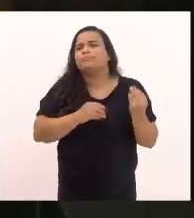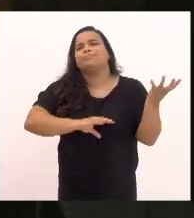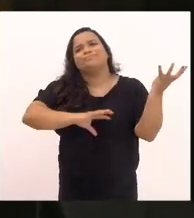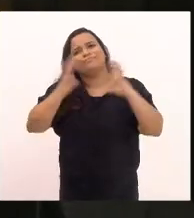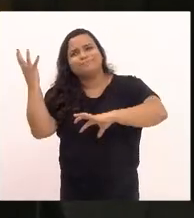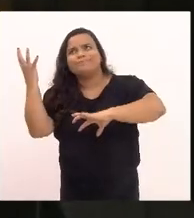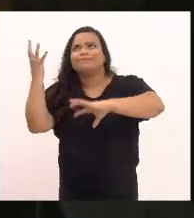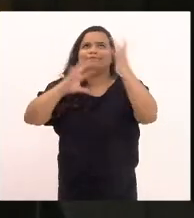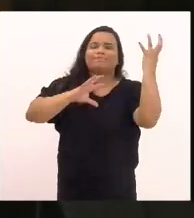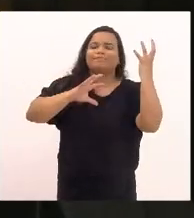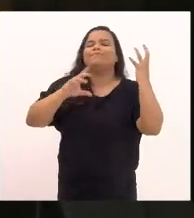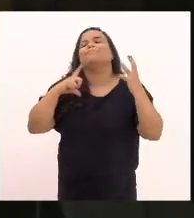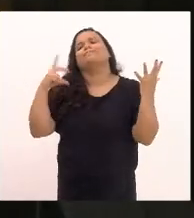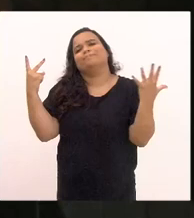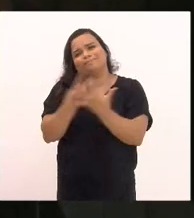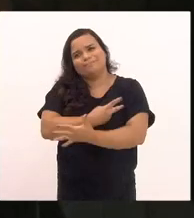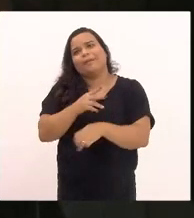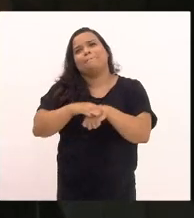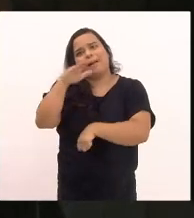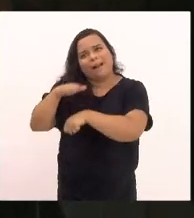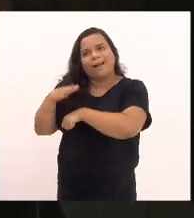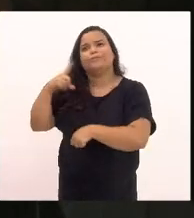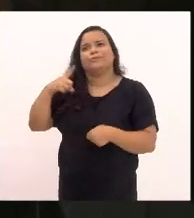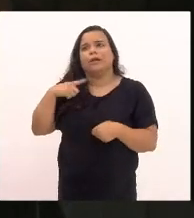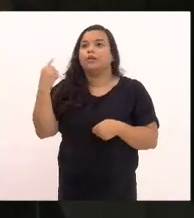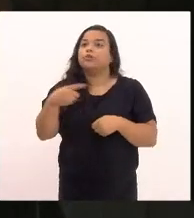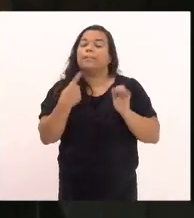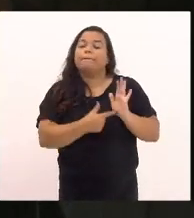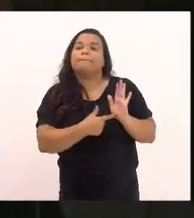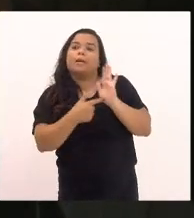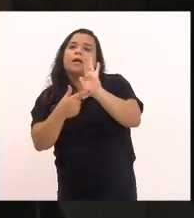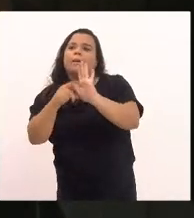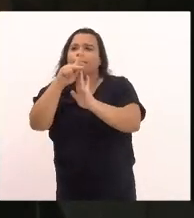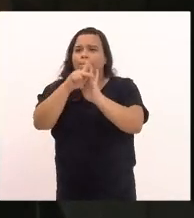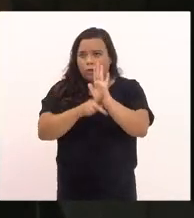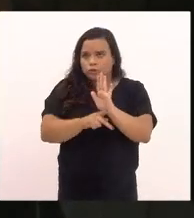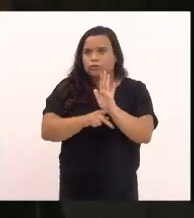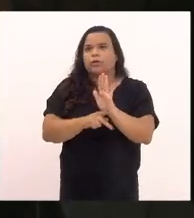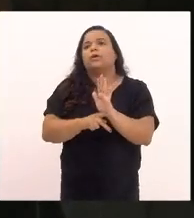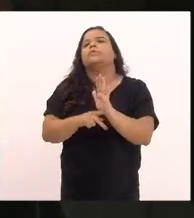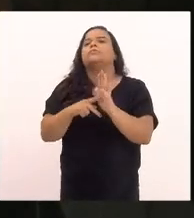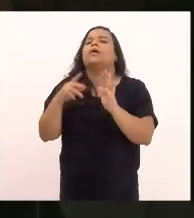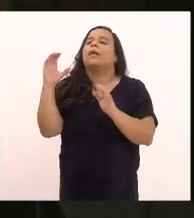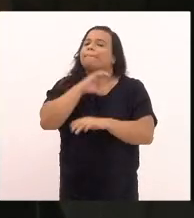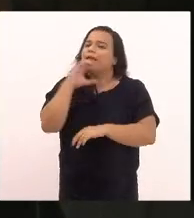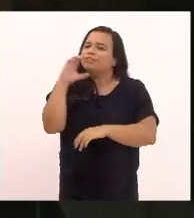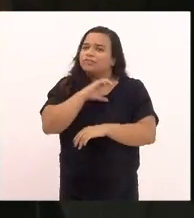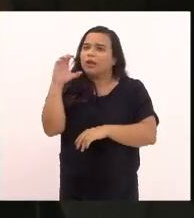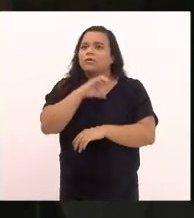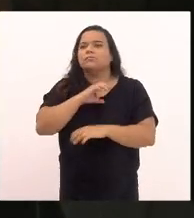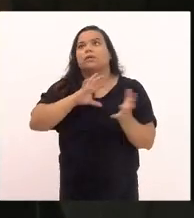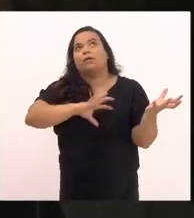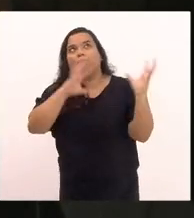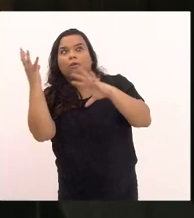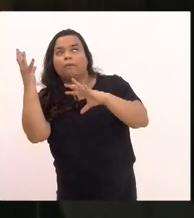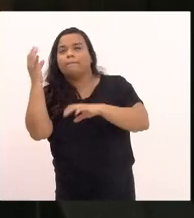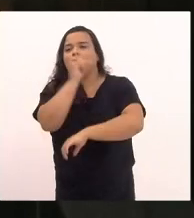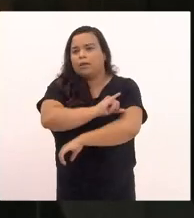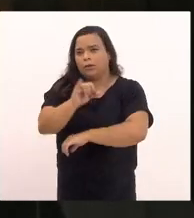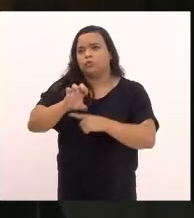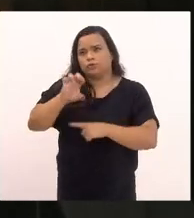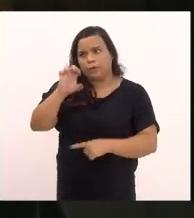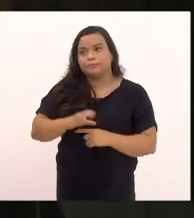catástrofes climáticas. Apresentamos nessa casa um projeto para declarar a emergência climática no Estado do Rio de Janeiro. Além